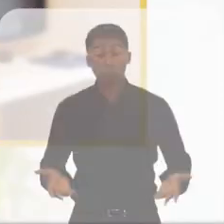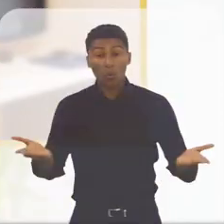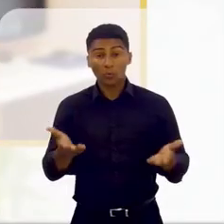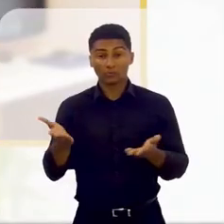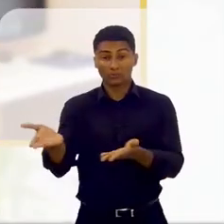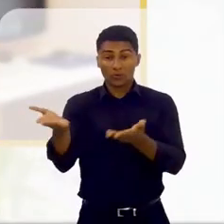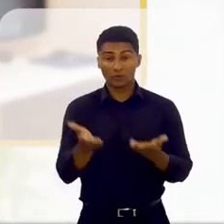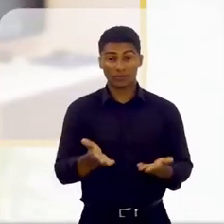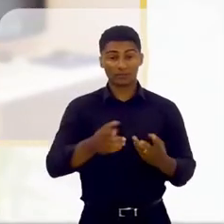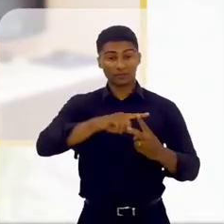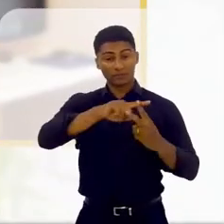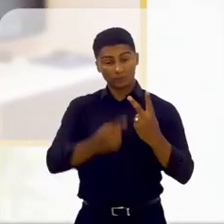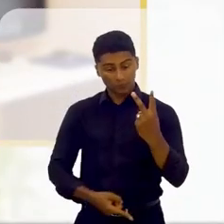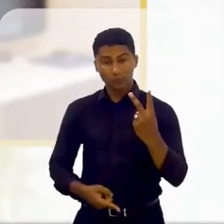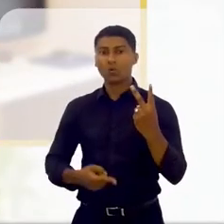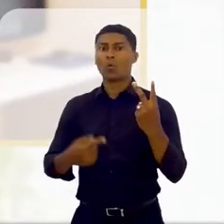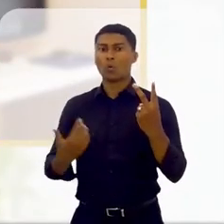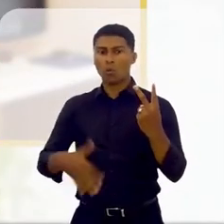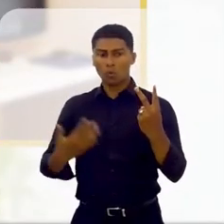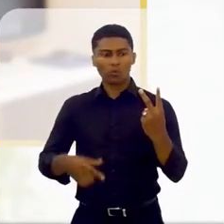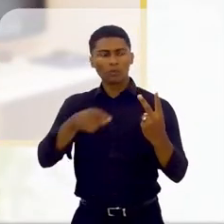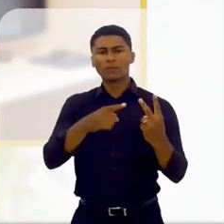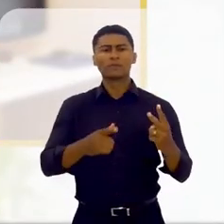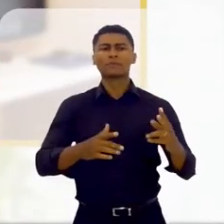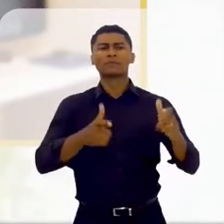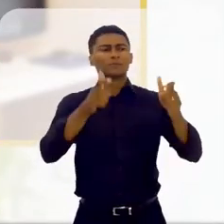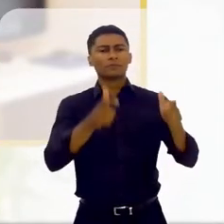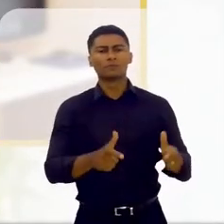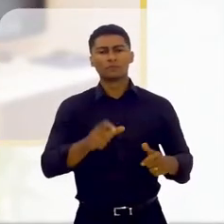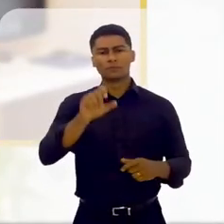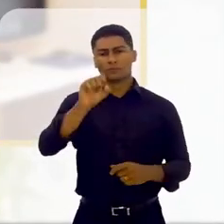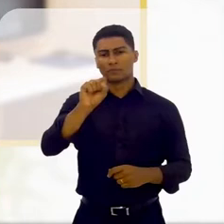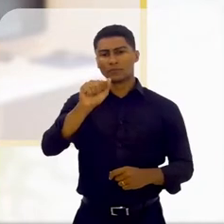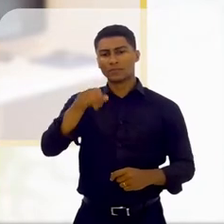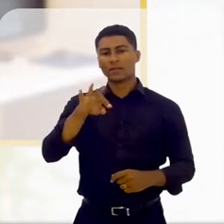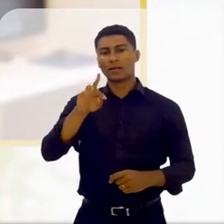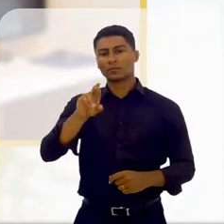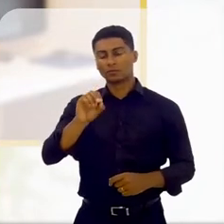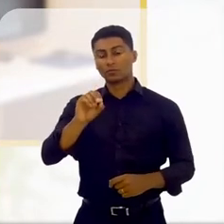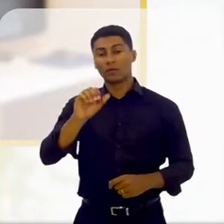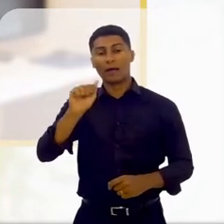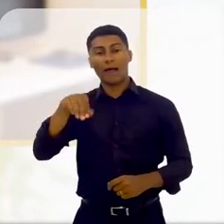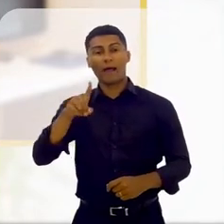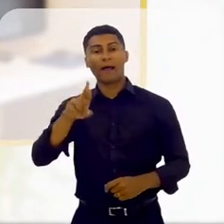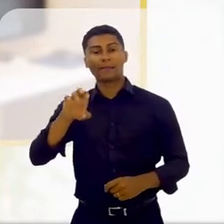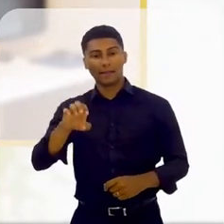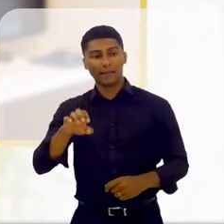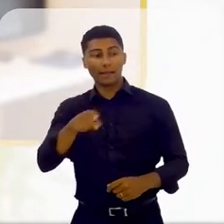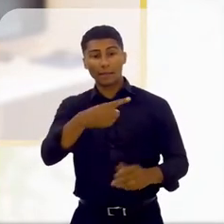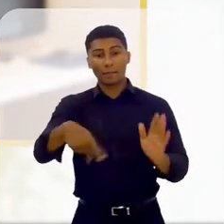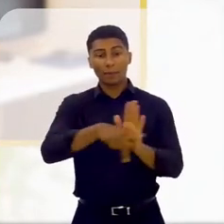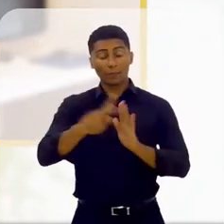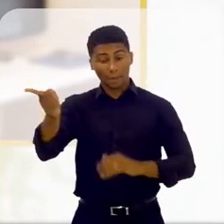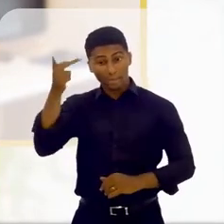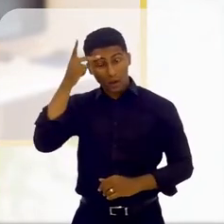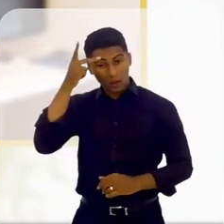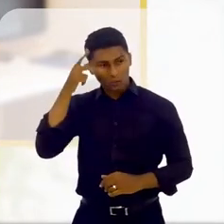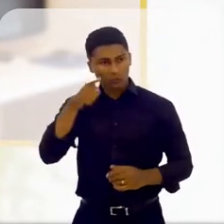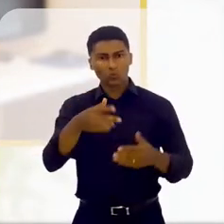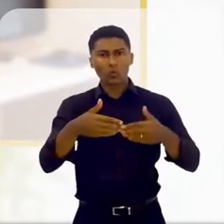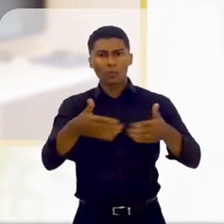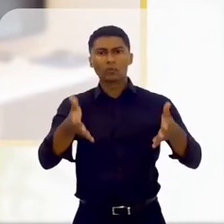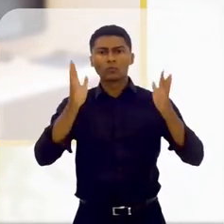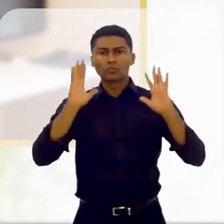Meus convidados de hoje são a dupla de Santo André, município do ABC Paulista, que já começou a carreira